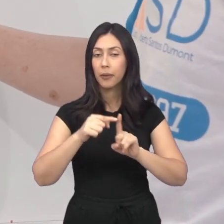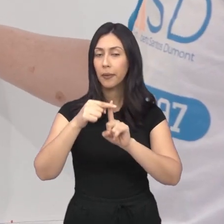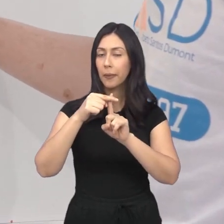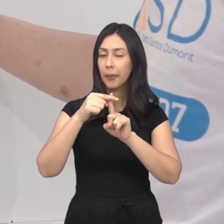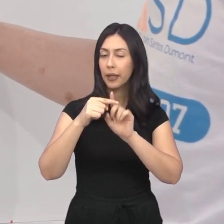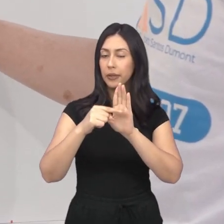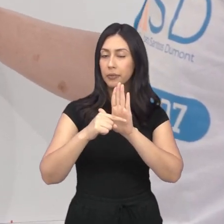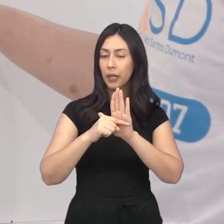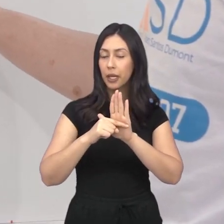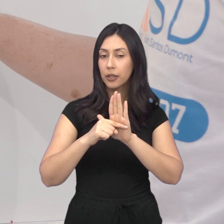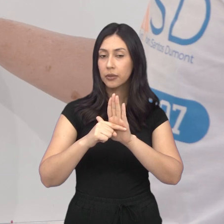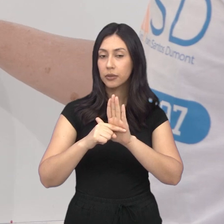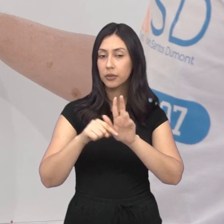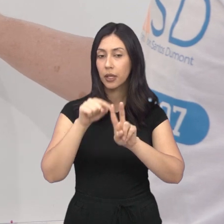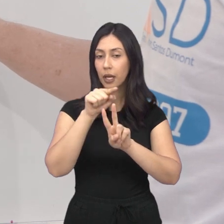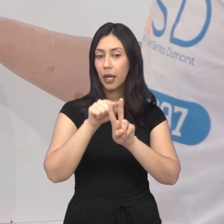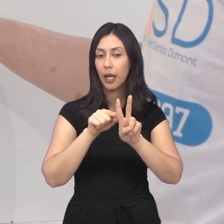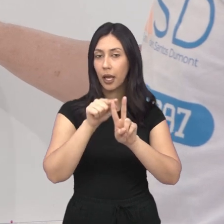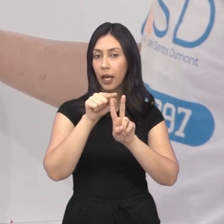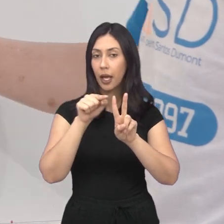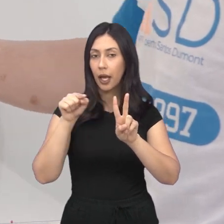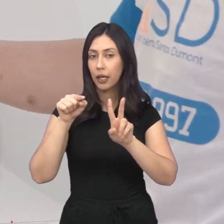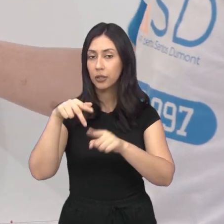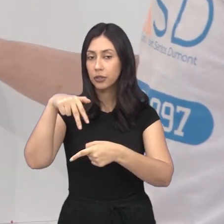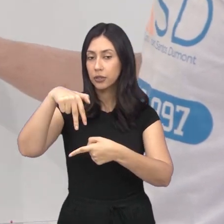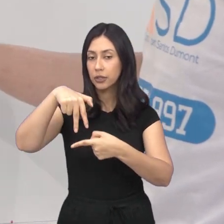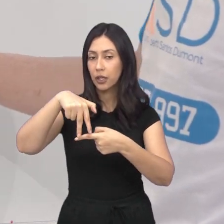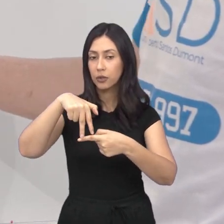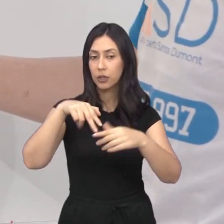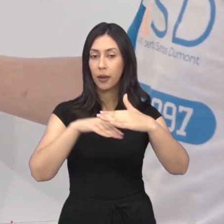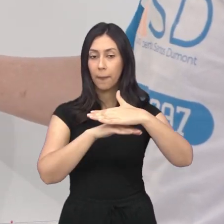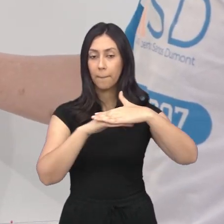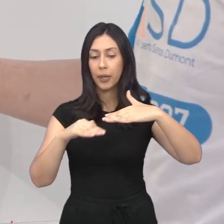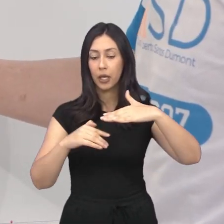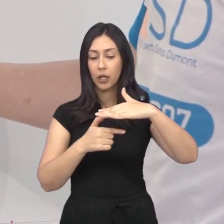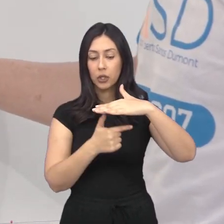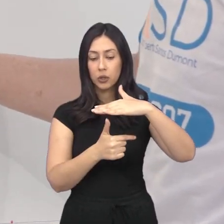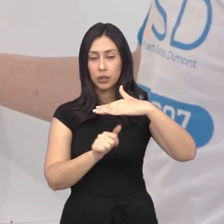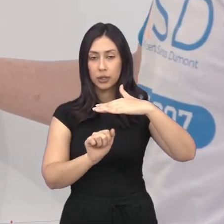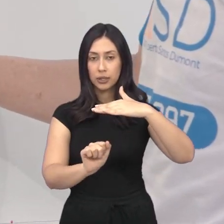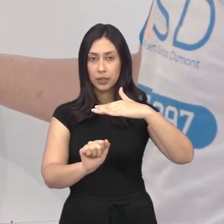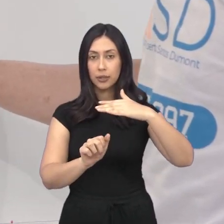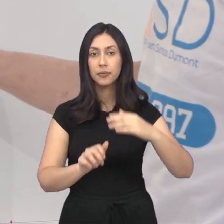mais ou menos raiz de delta, sobre 2a.